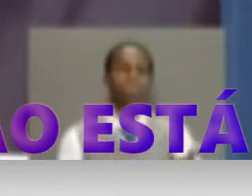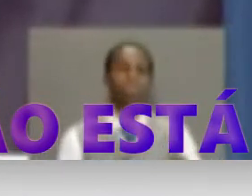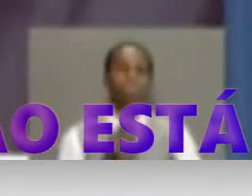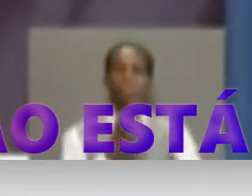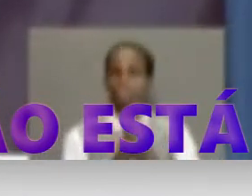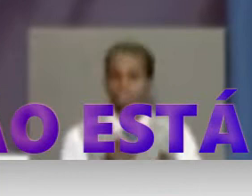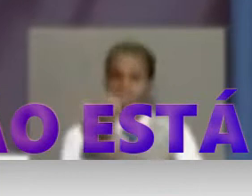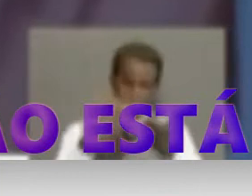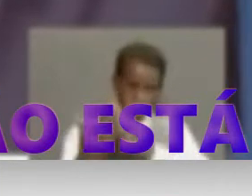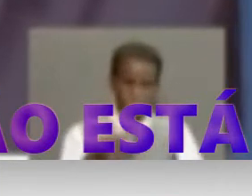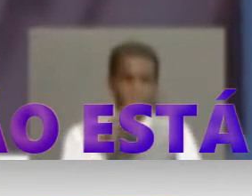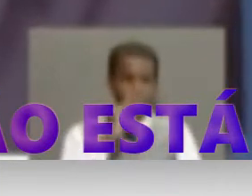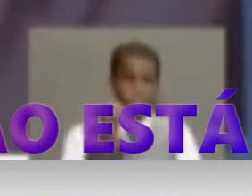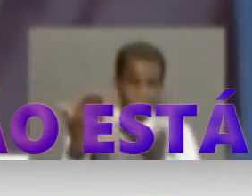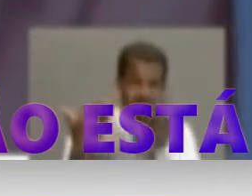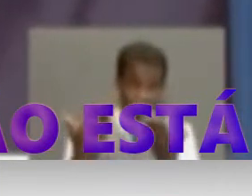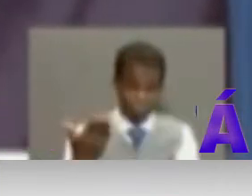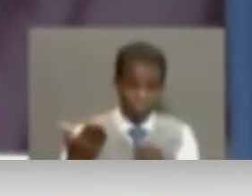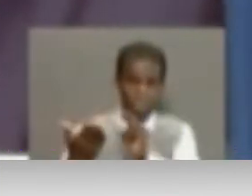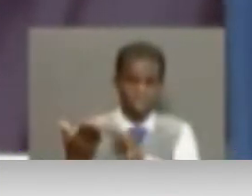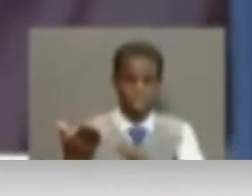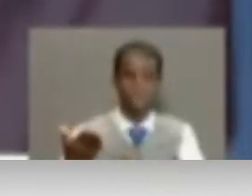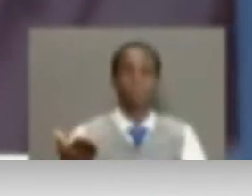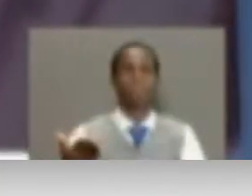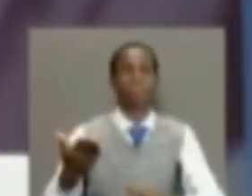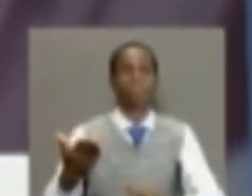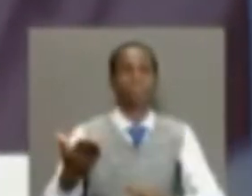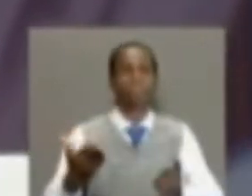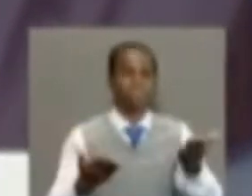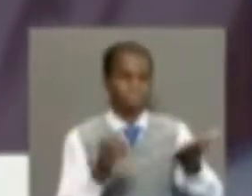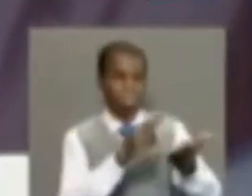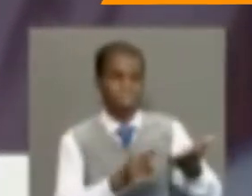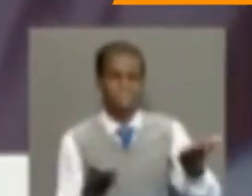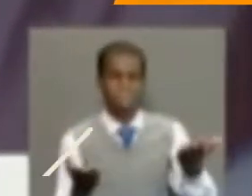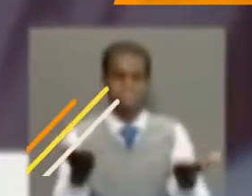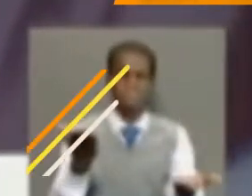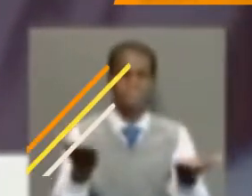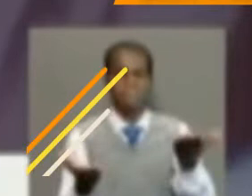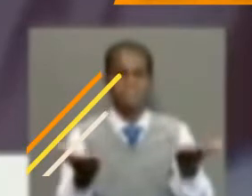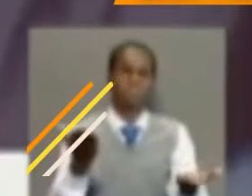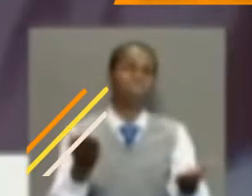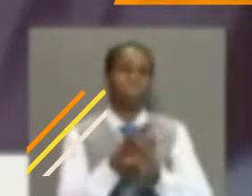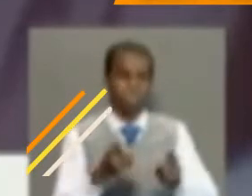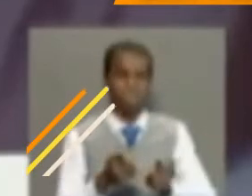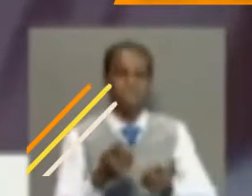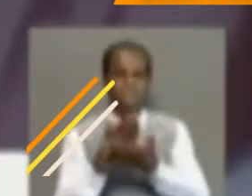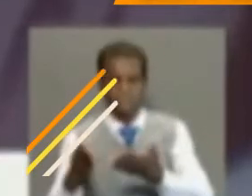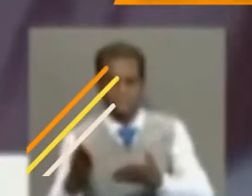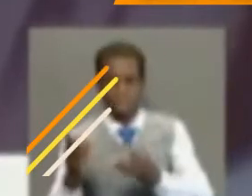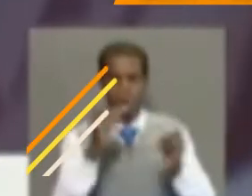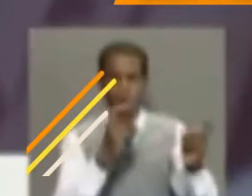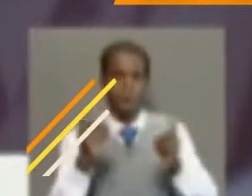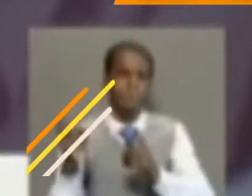Bem, e tem que ficar claro isso, porque eu ao ver alguns debates, eu penso que confunde-se muito a opinião pública. Uhum. Adalberto da